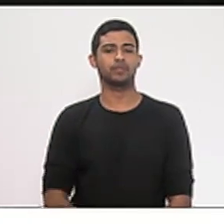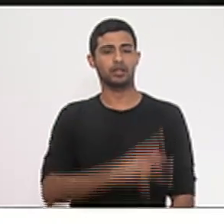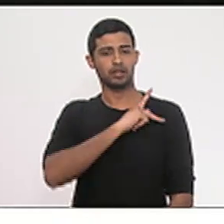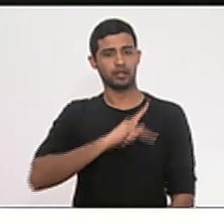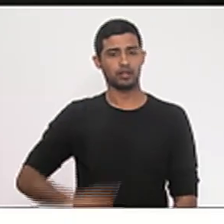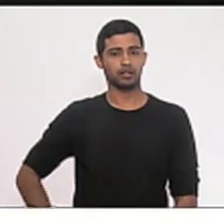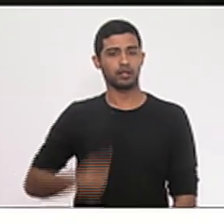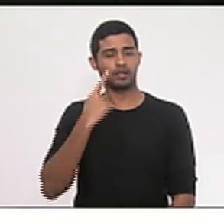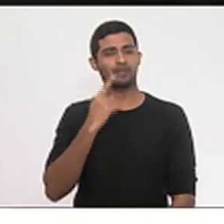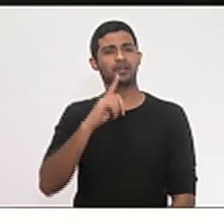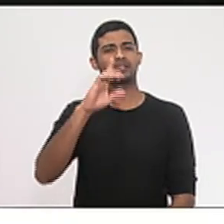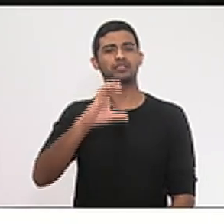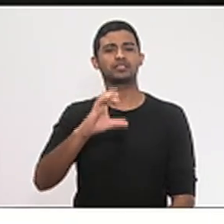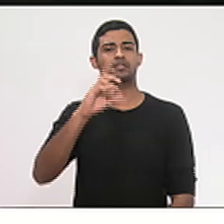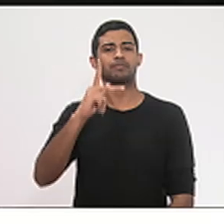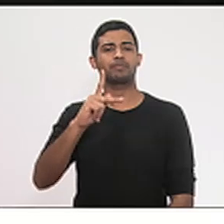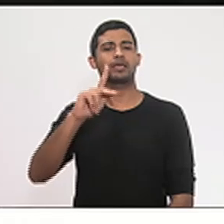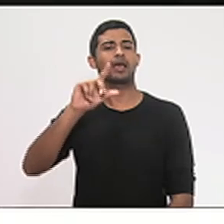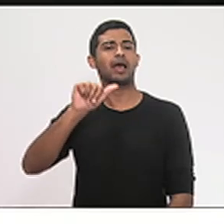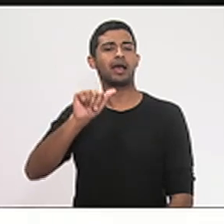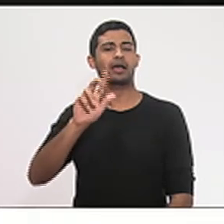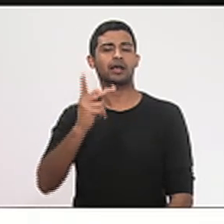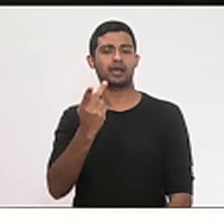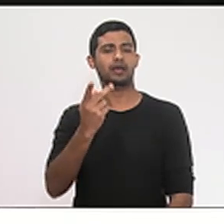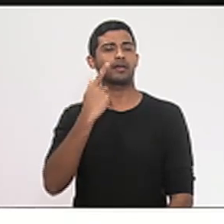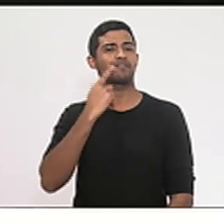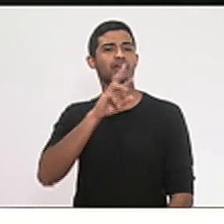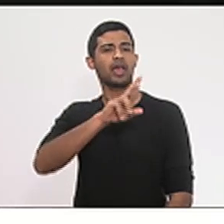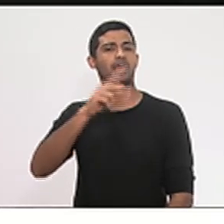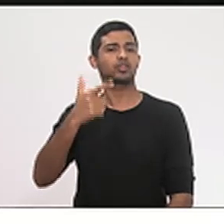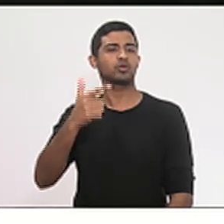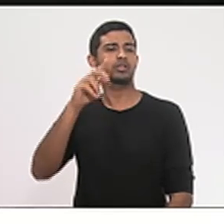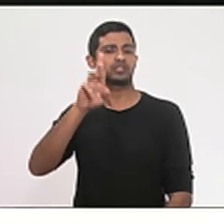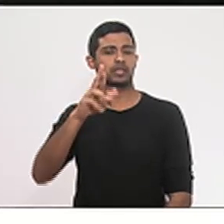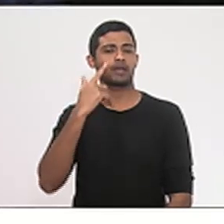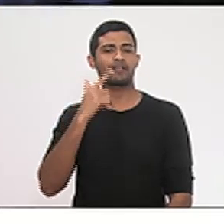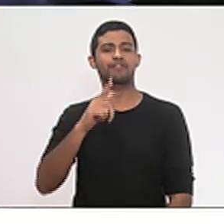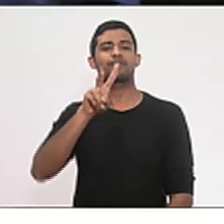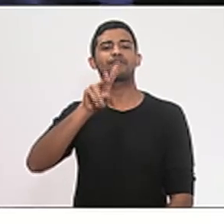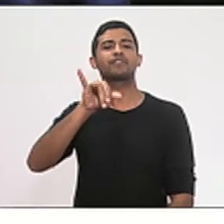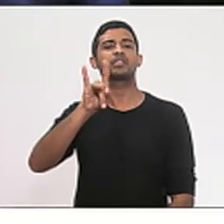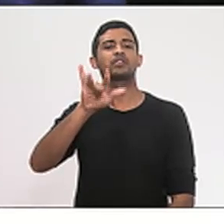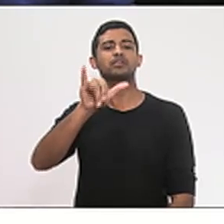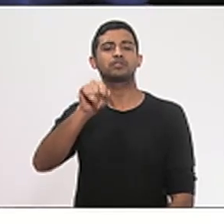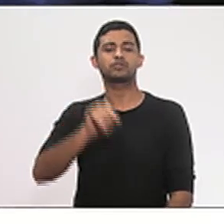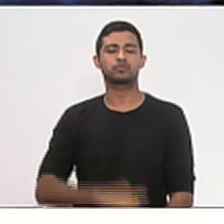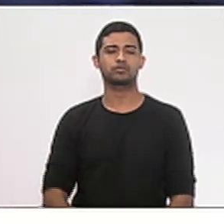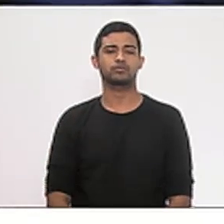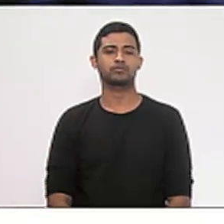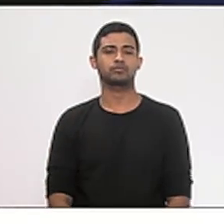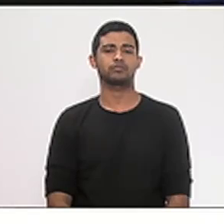presidente da CBH-R2R, Lícius de Sá Freire,